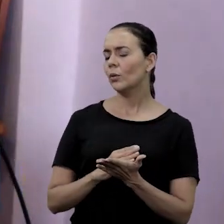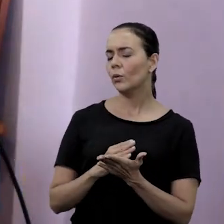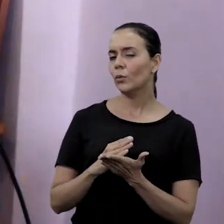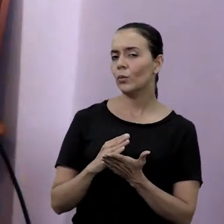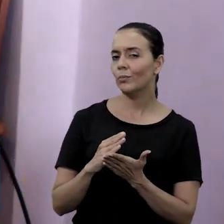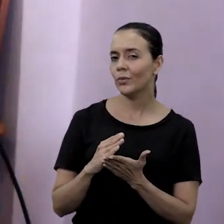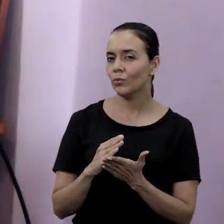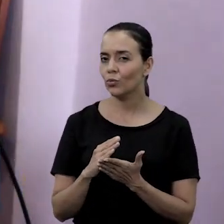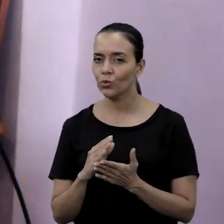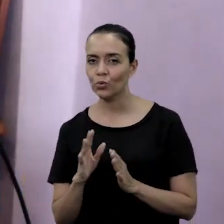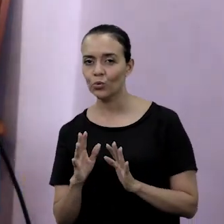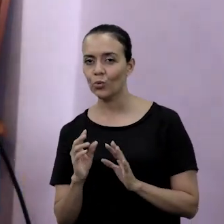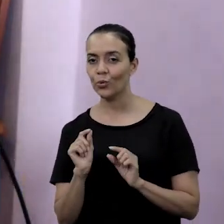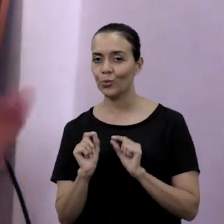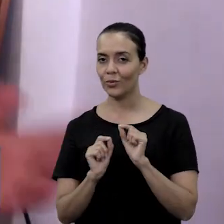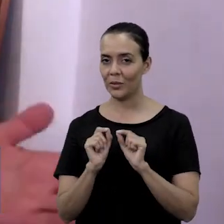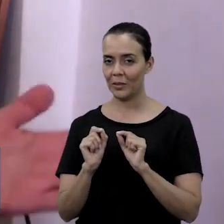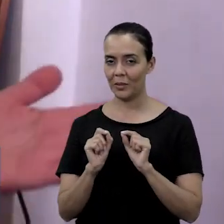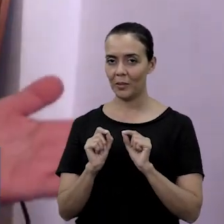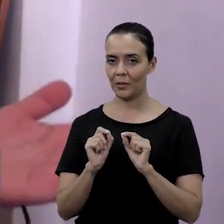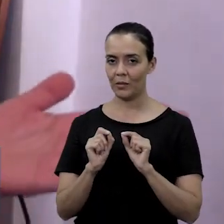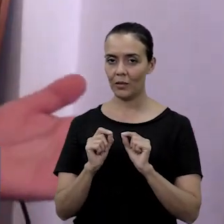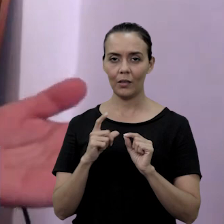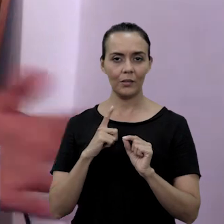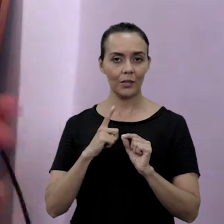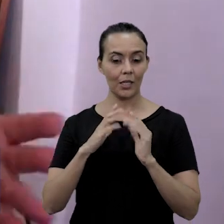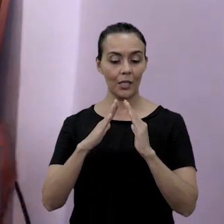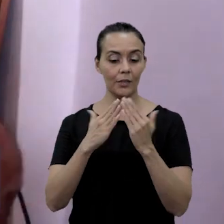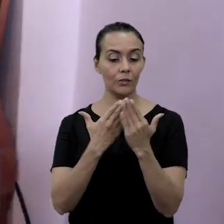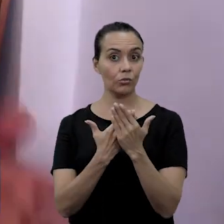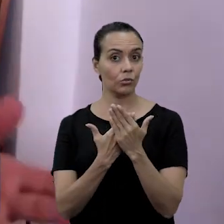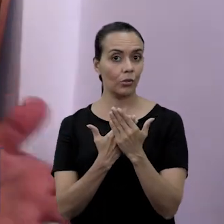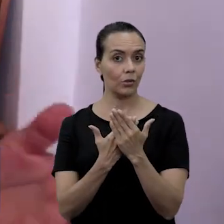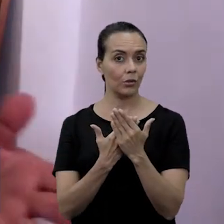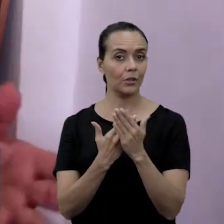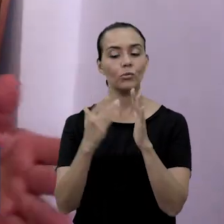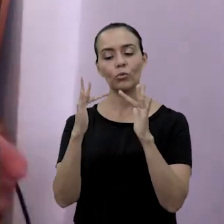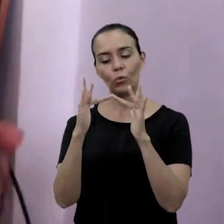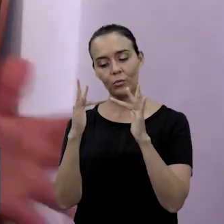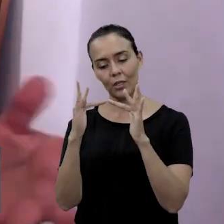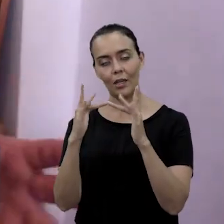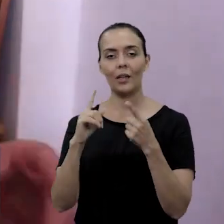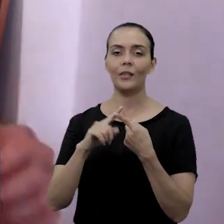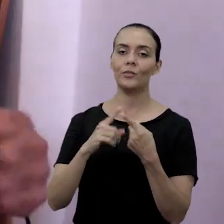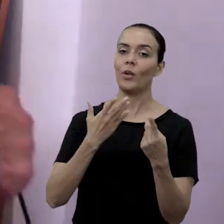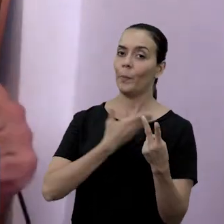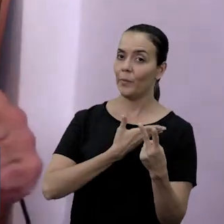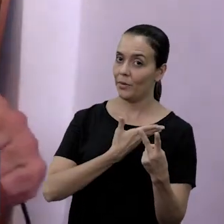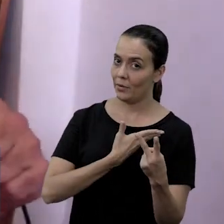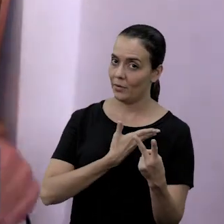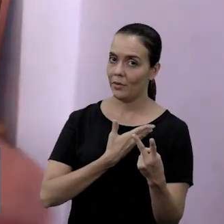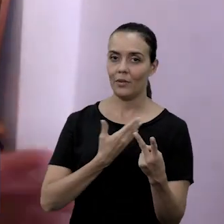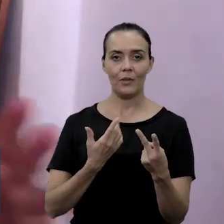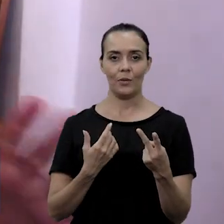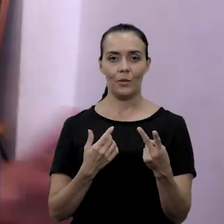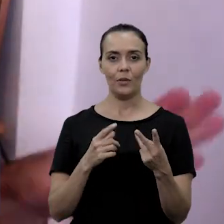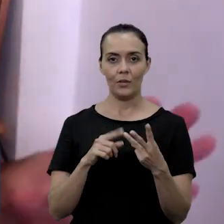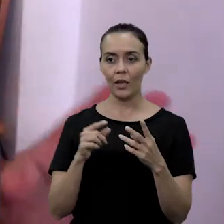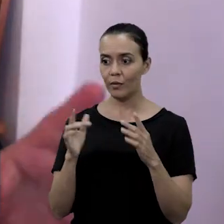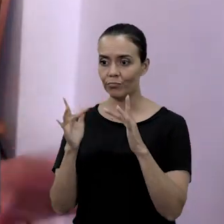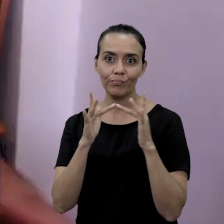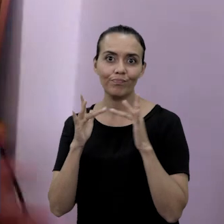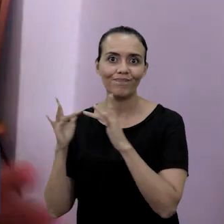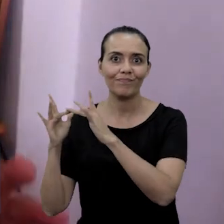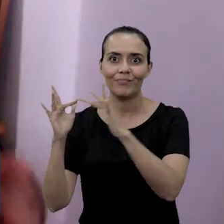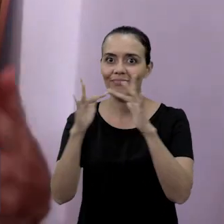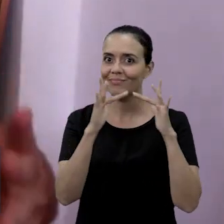aparecer fazendo e aí vem a questão da escola, são os contatos, os colegas e o networking,